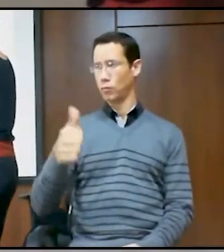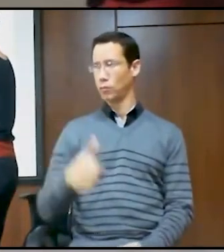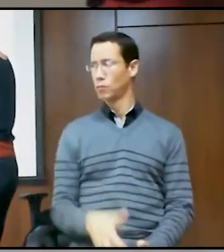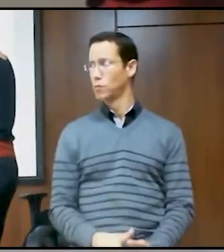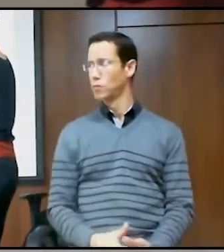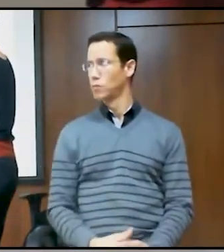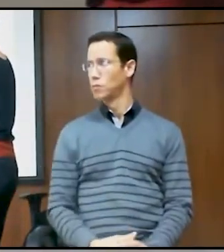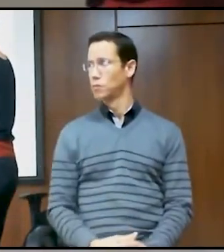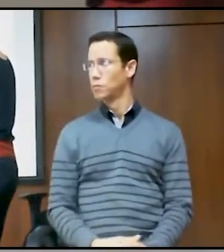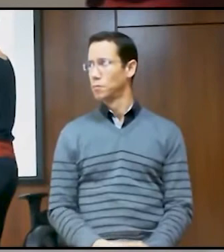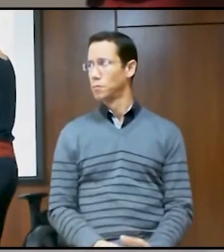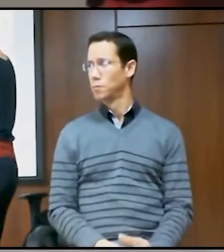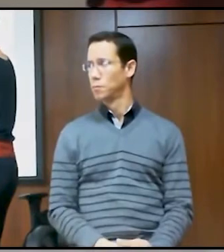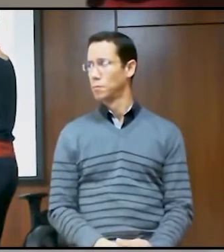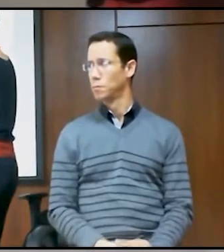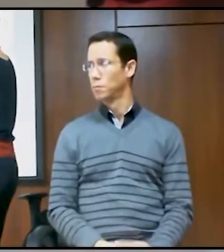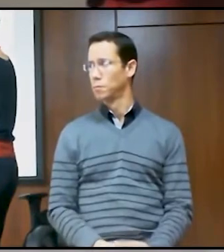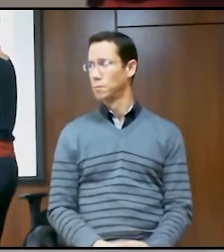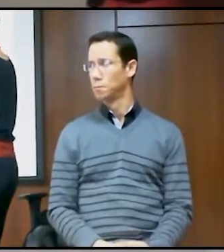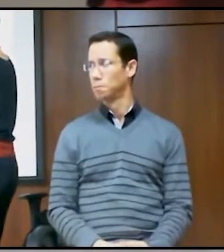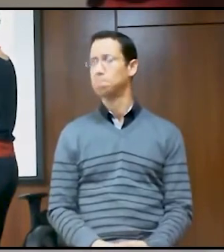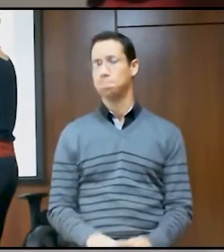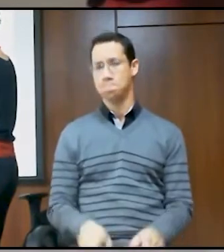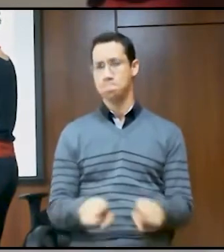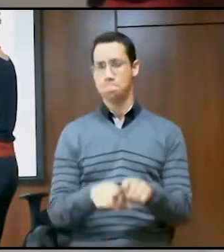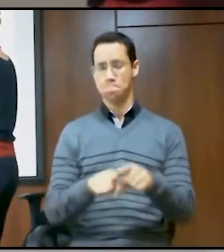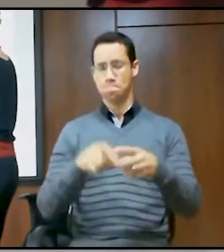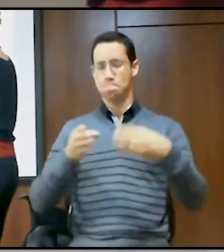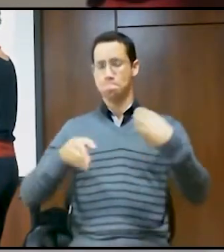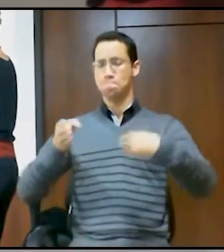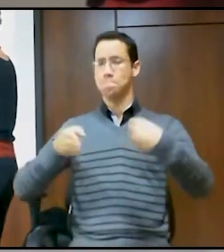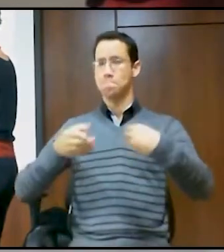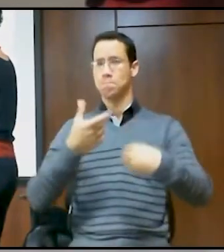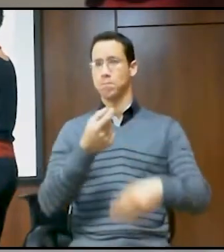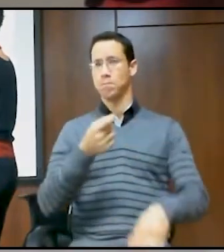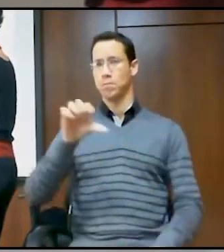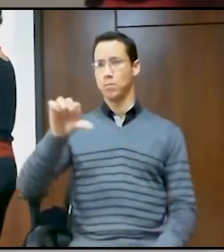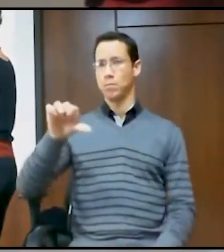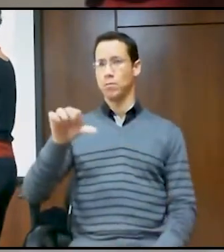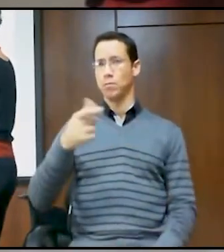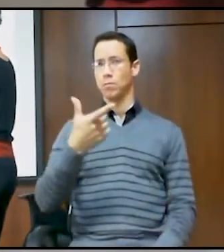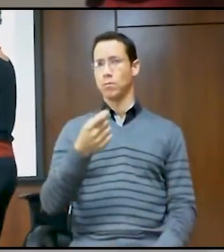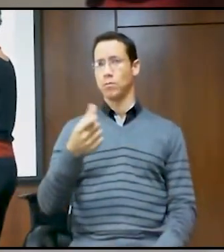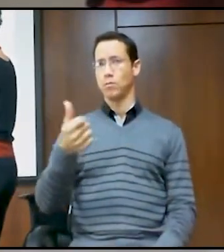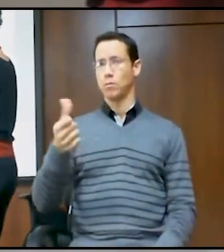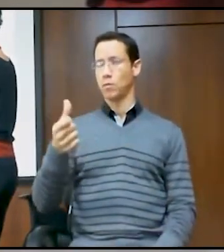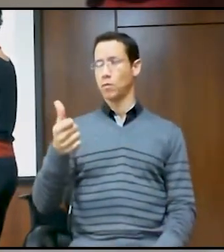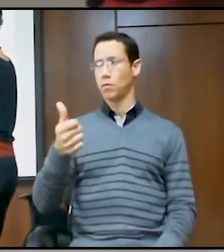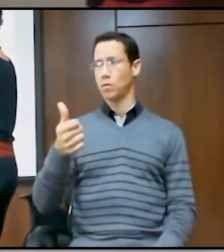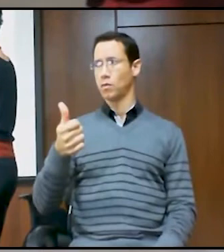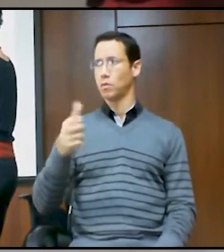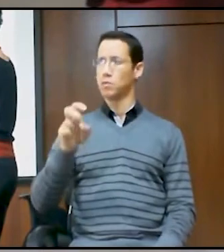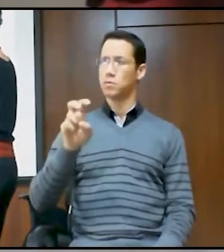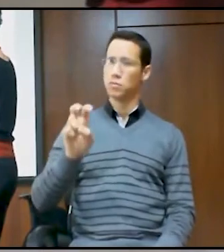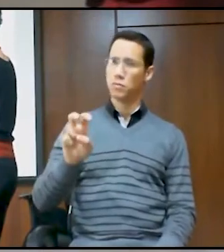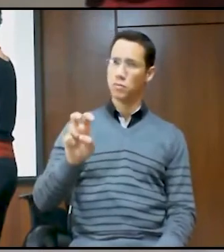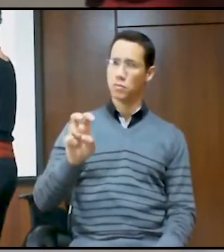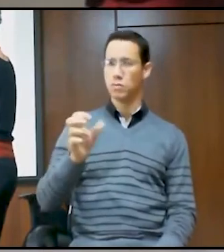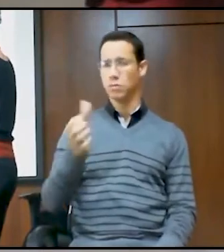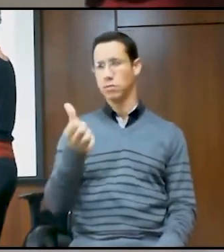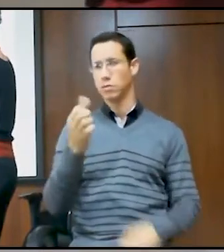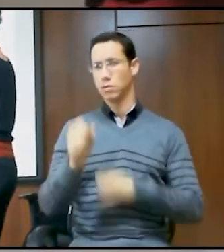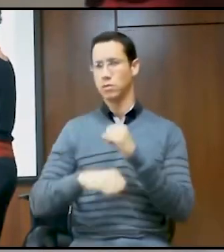Então, e mesmo nesse período aqui de 2009 e 2011, ou seja, cerca de 5 a 6